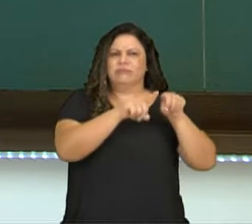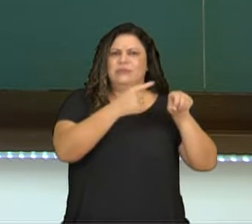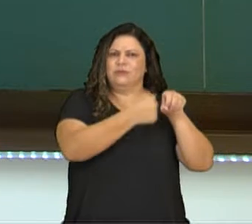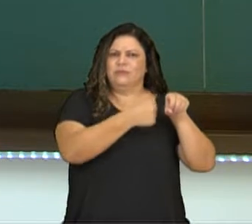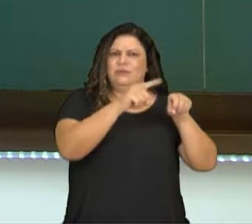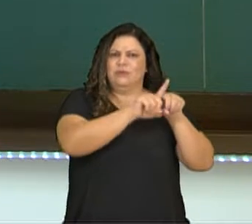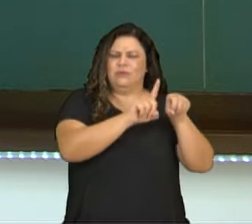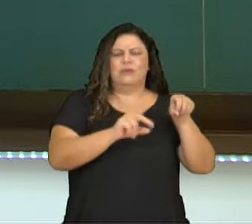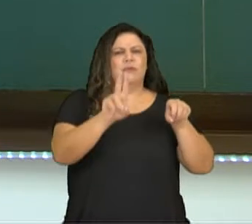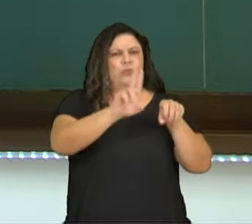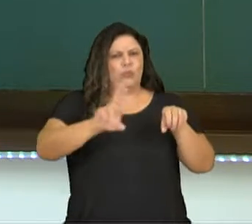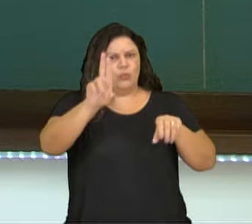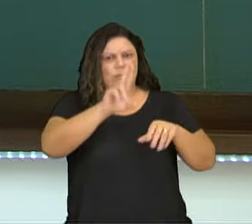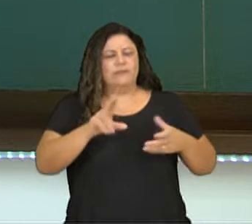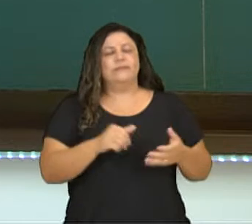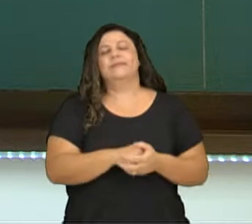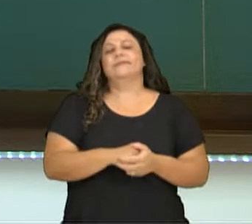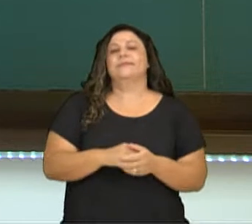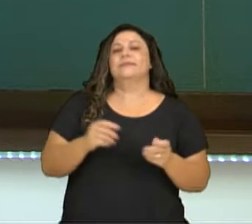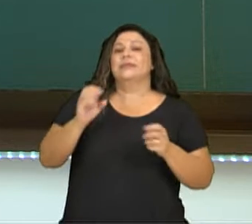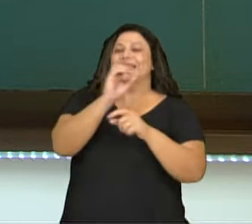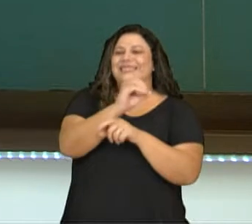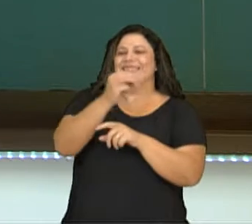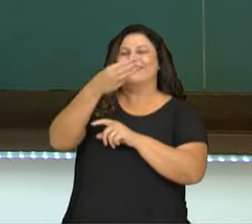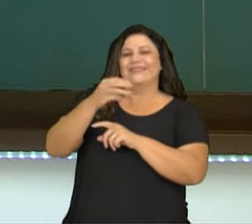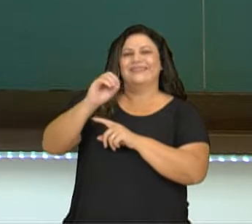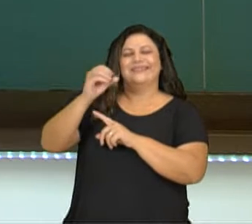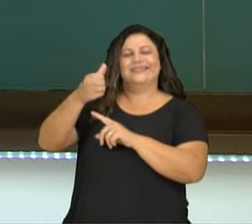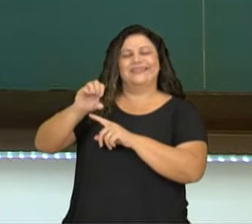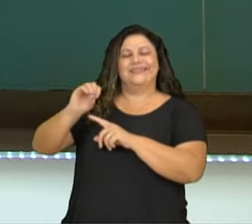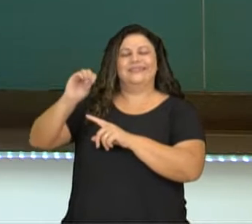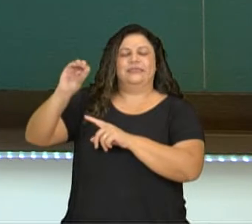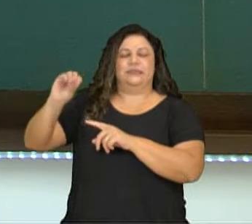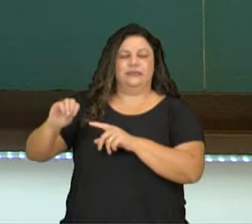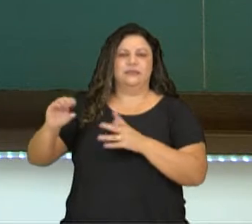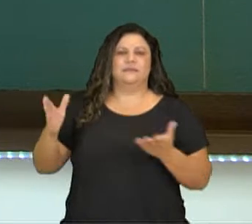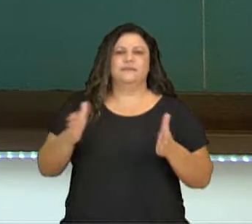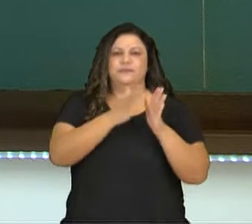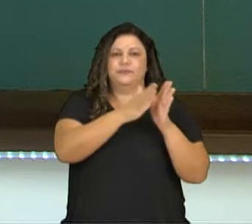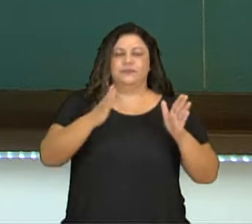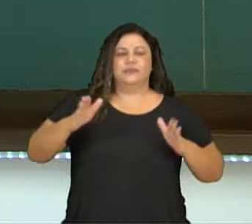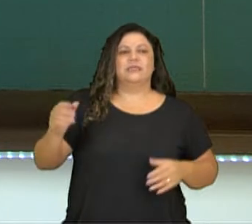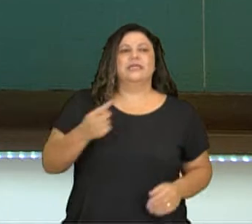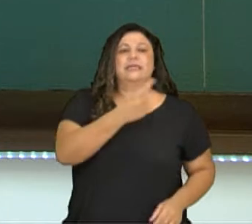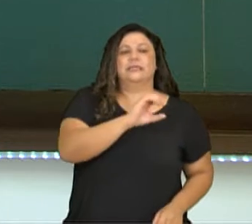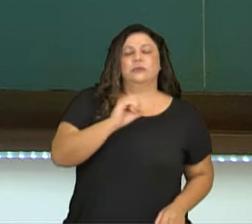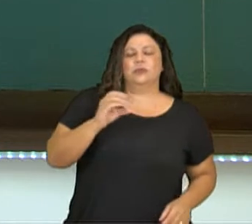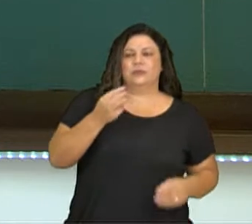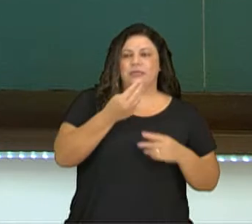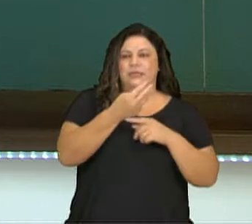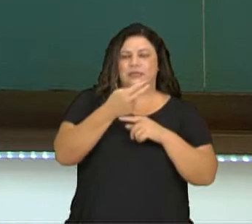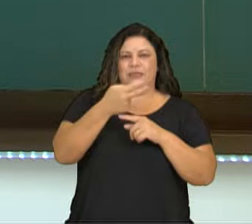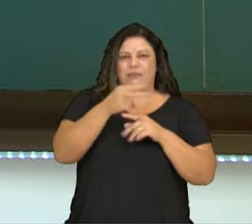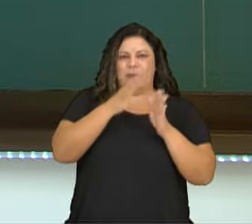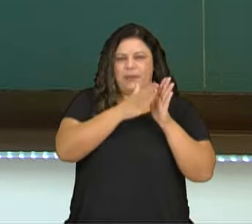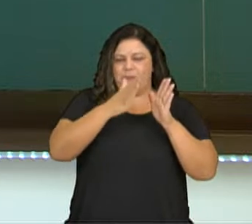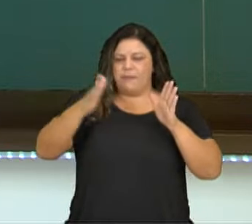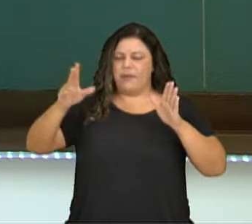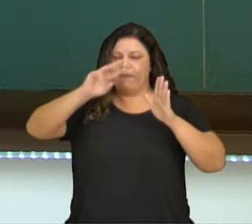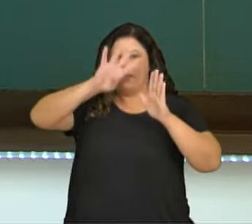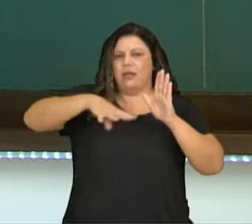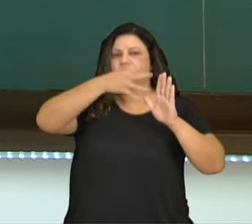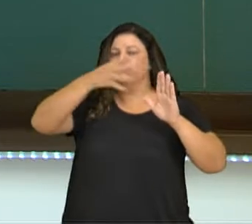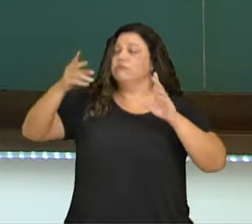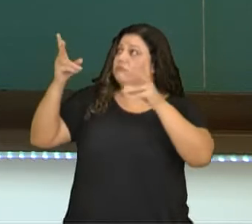ângulos notáveis de 0, 30, 60, 90, 180, 270 e 370 graus, que são os